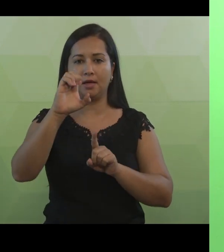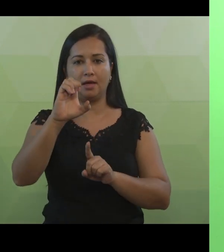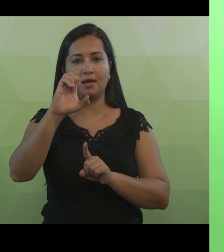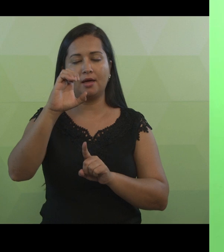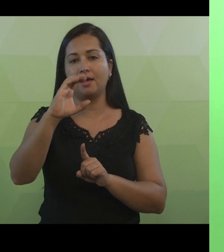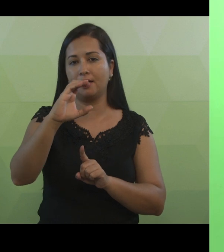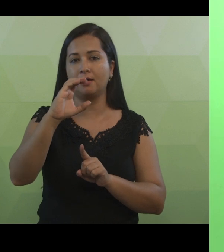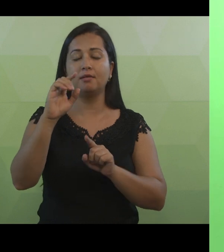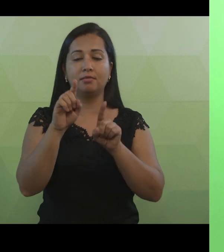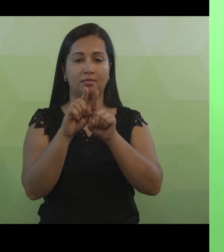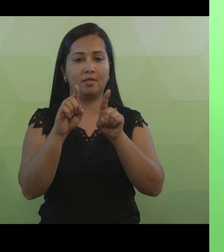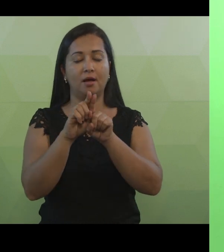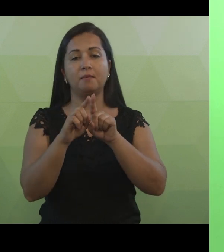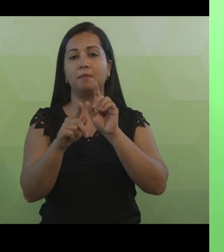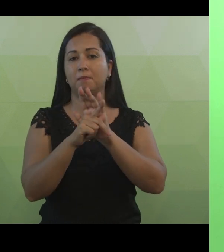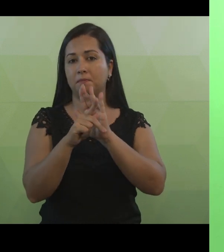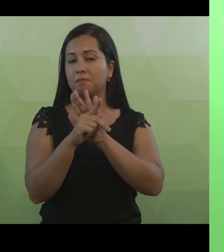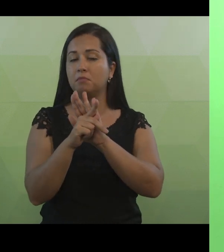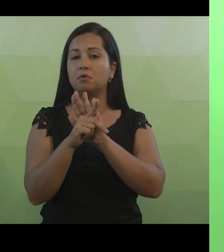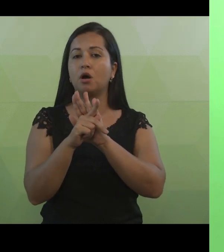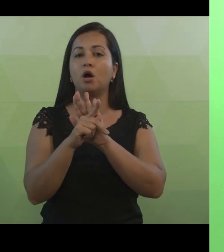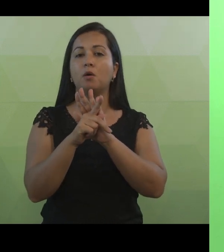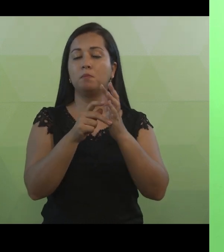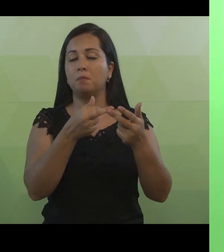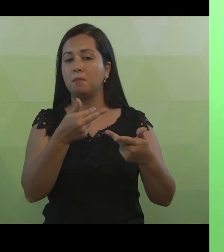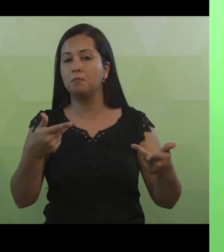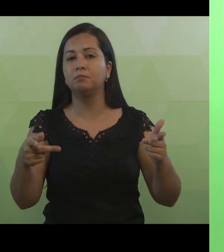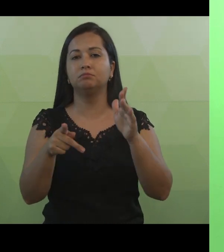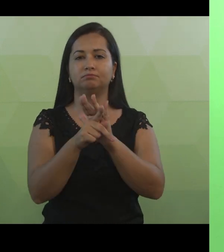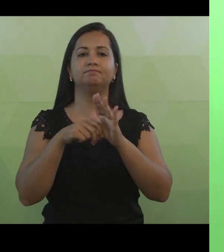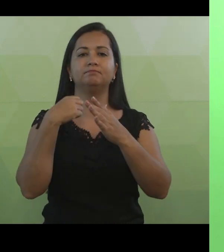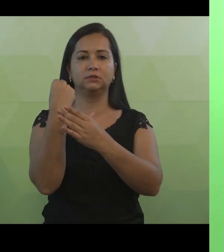15408 e outras relacionadas à área de segurança da informação.